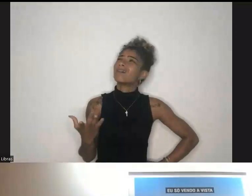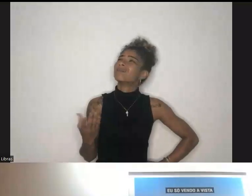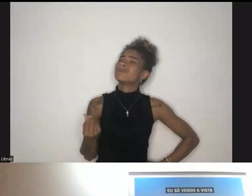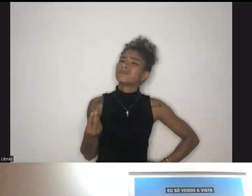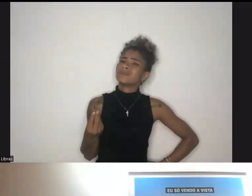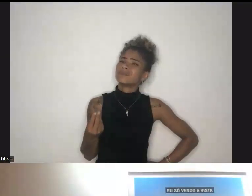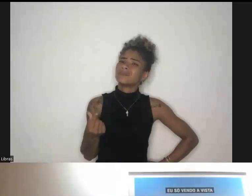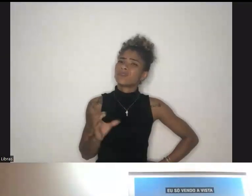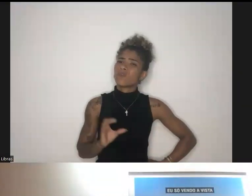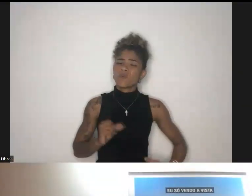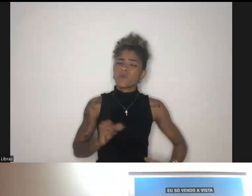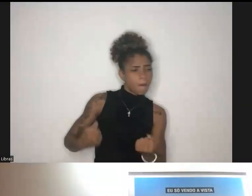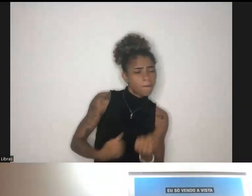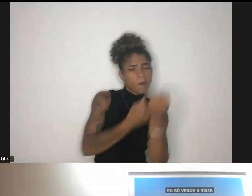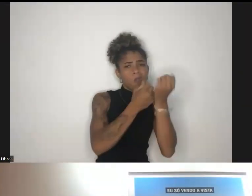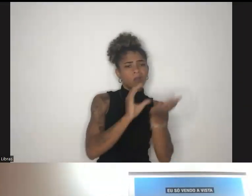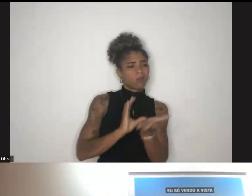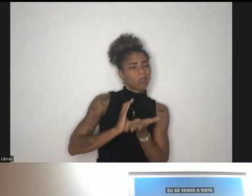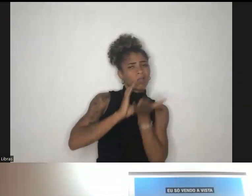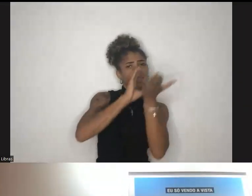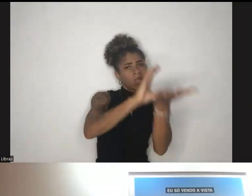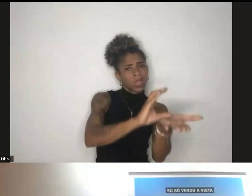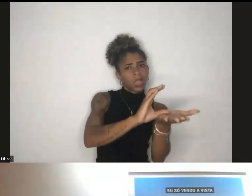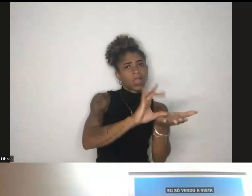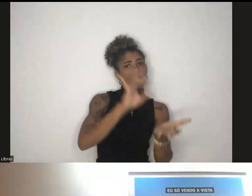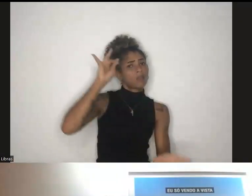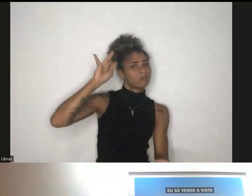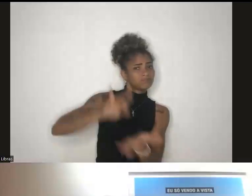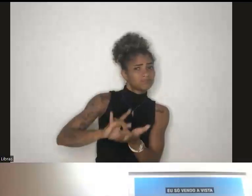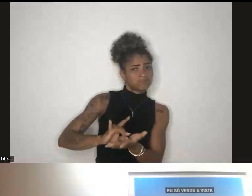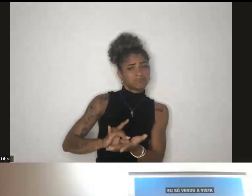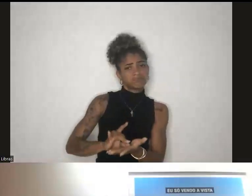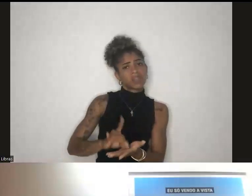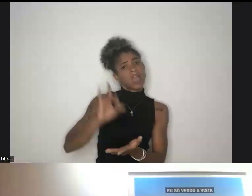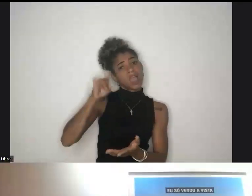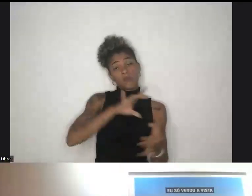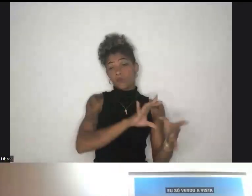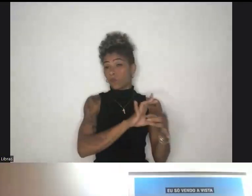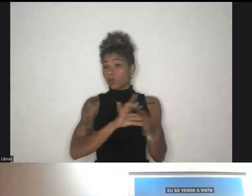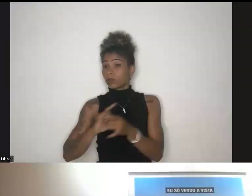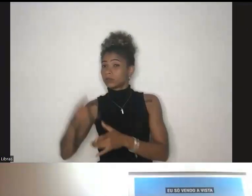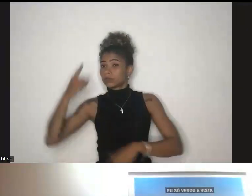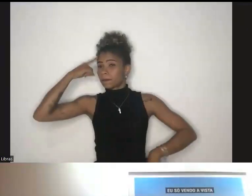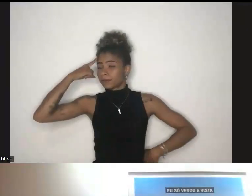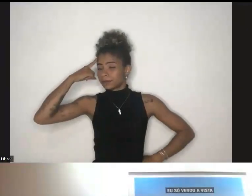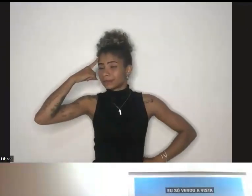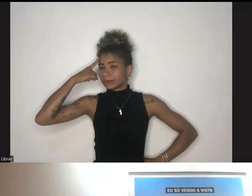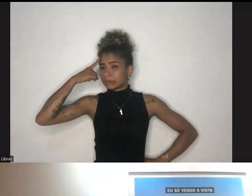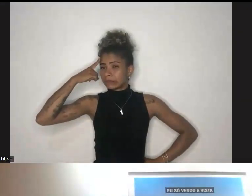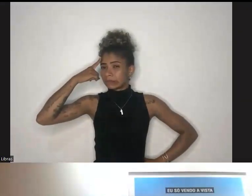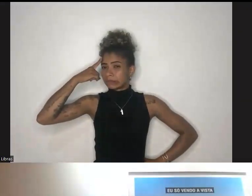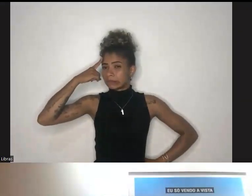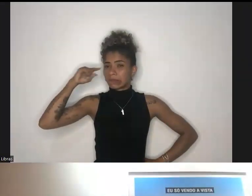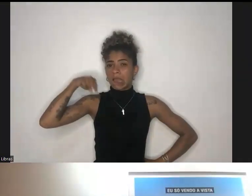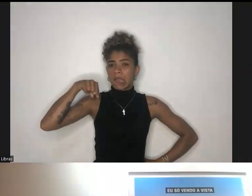patrocínio o Realmente isso daí é um contexto que a gente pensa assim é esse